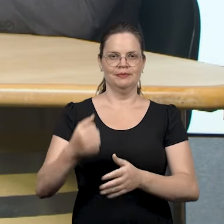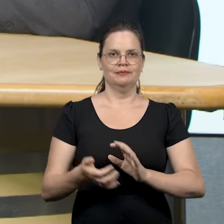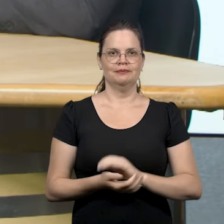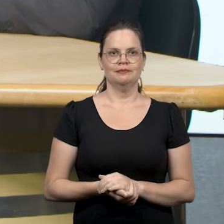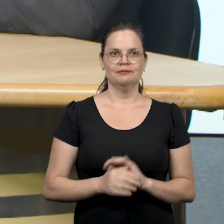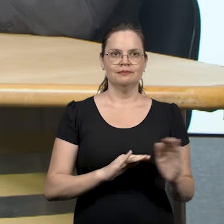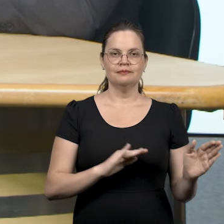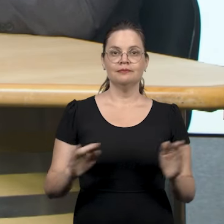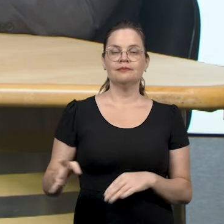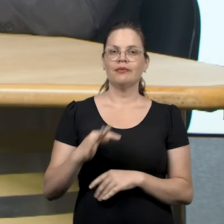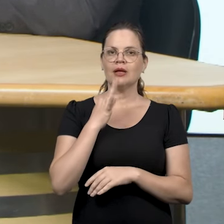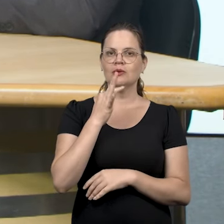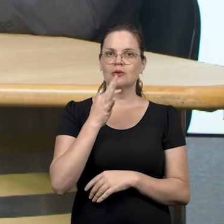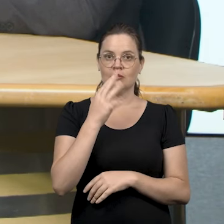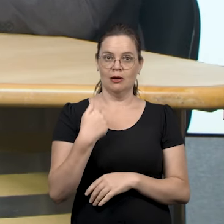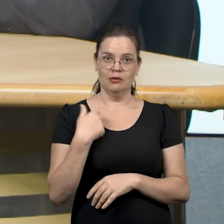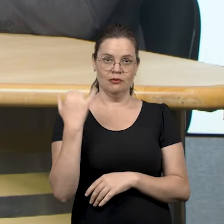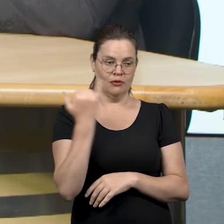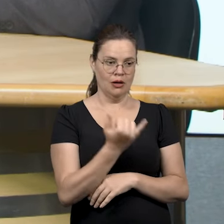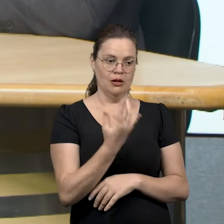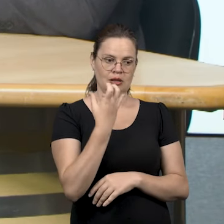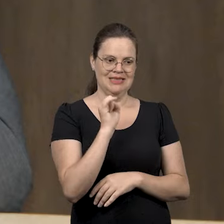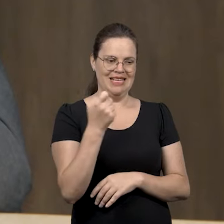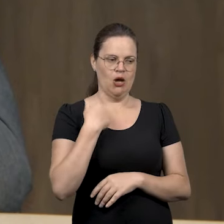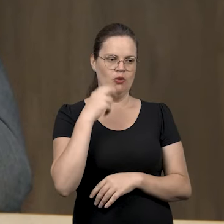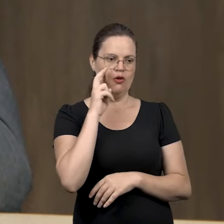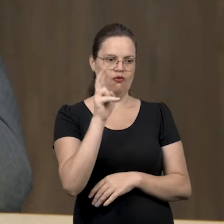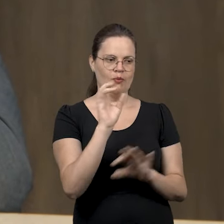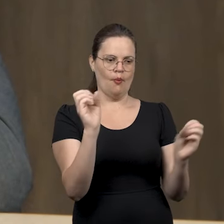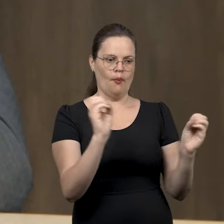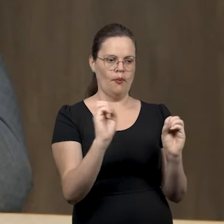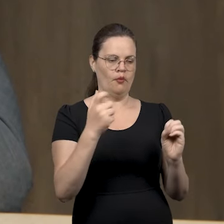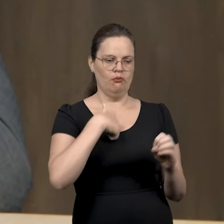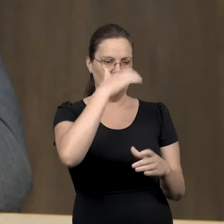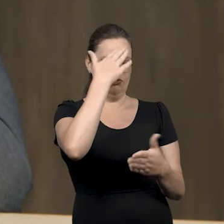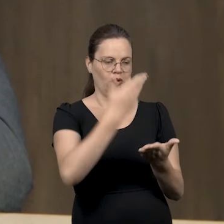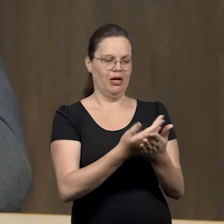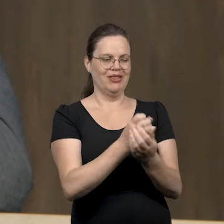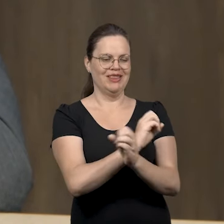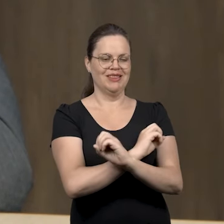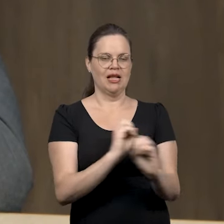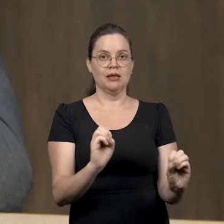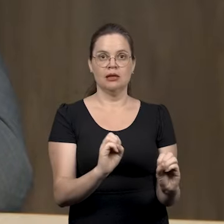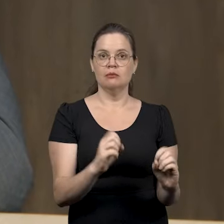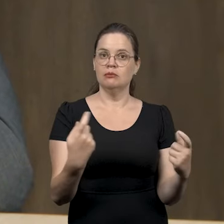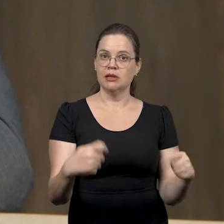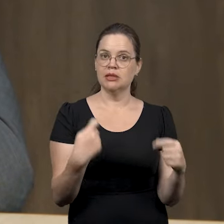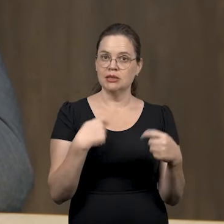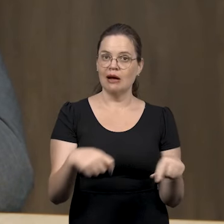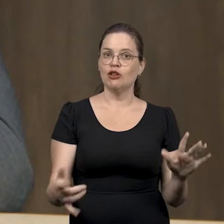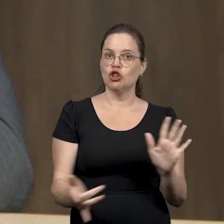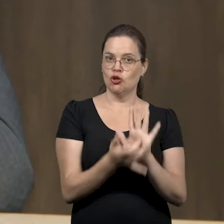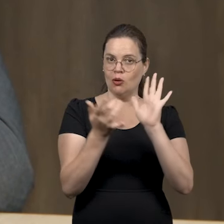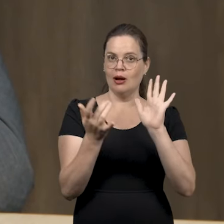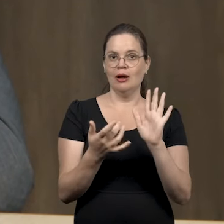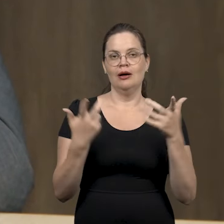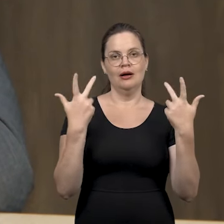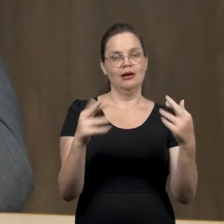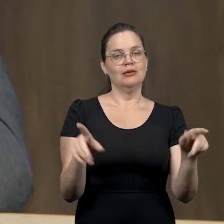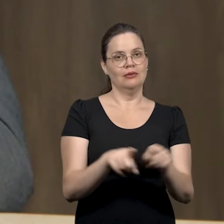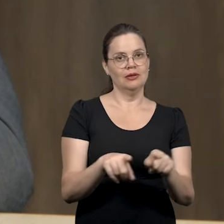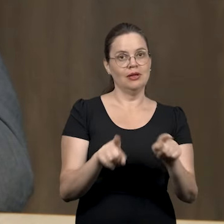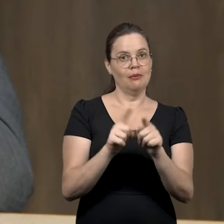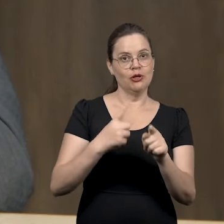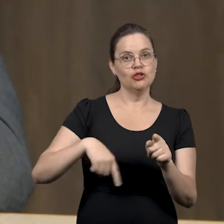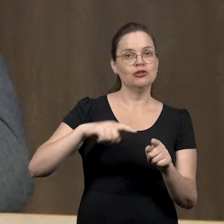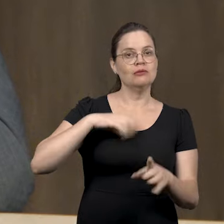Tomé disse: se eu não ver, eu não creio. Ele precisava ver, ele precisava tocar. Mais uma vez falamos da